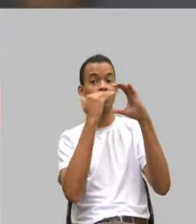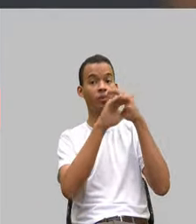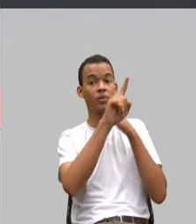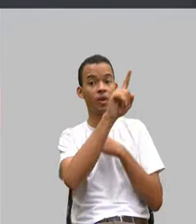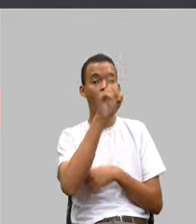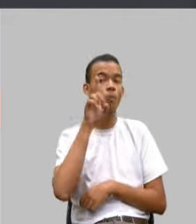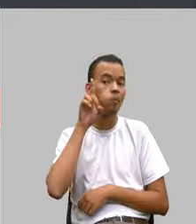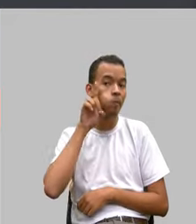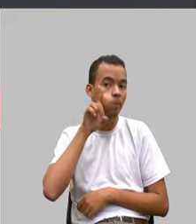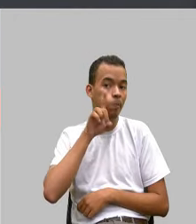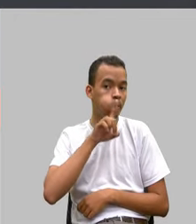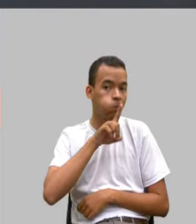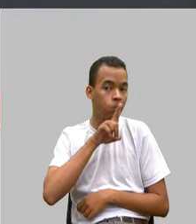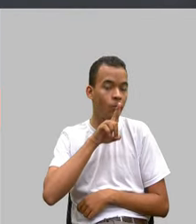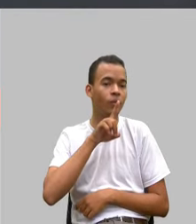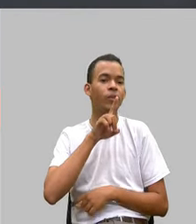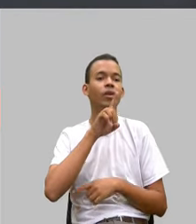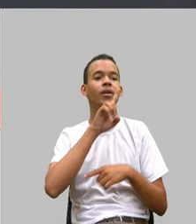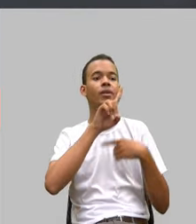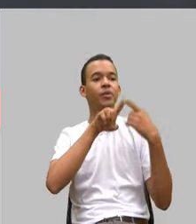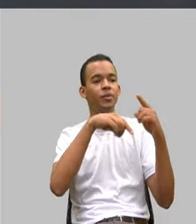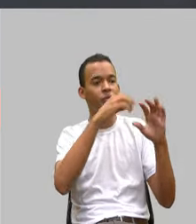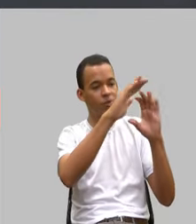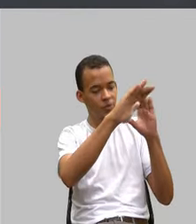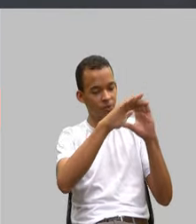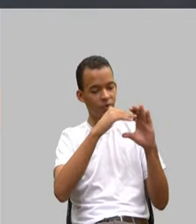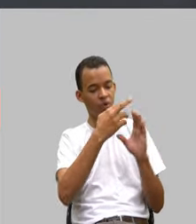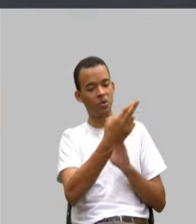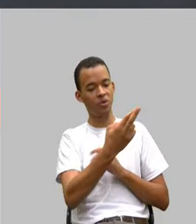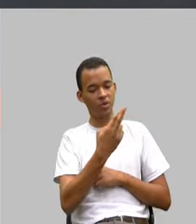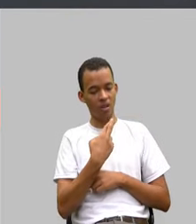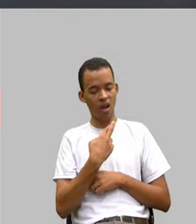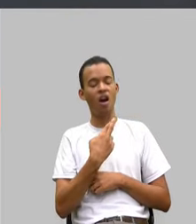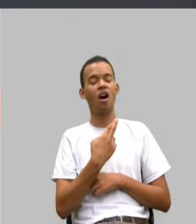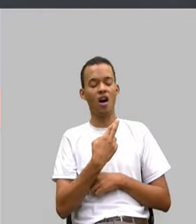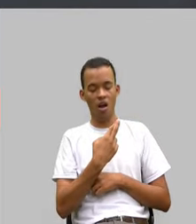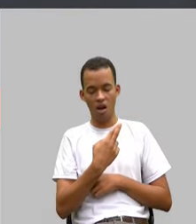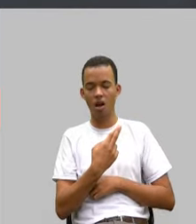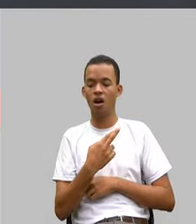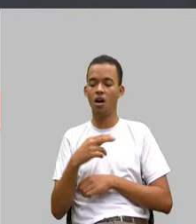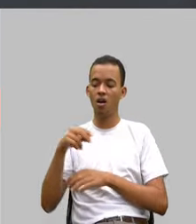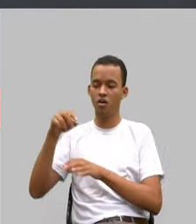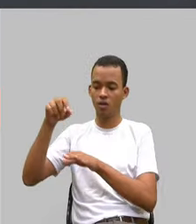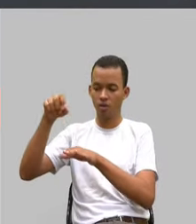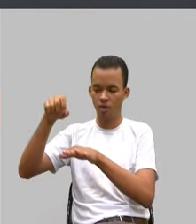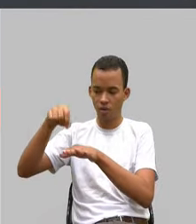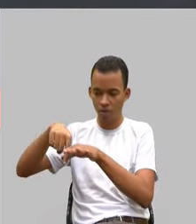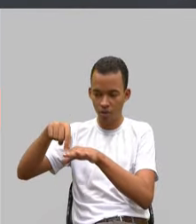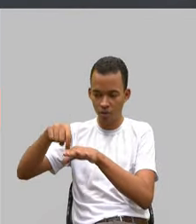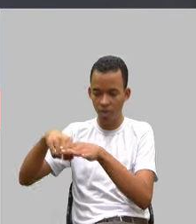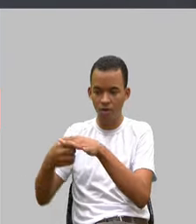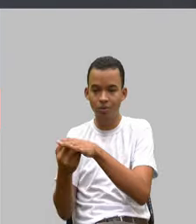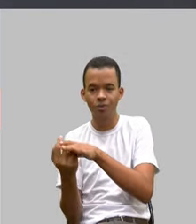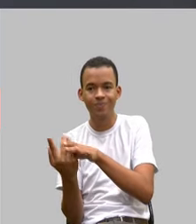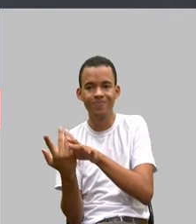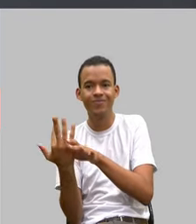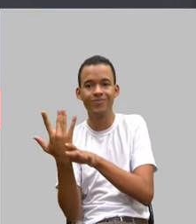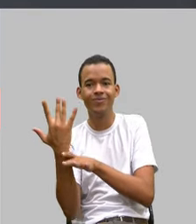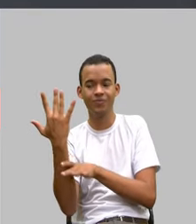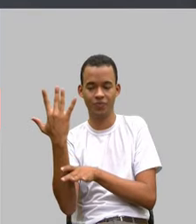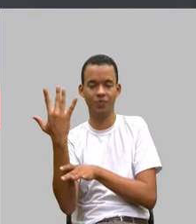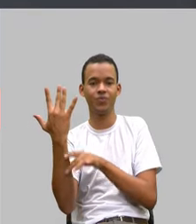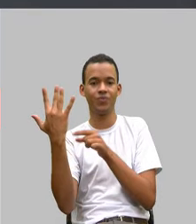o resultado nós plantamos uma a planta fizemos o remédio e tivemos